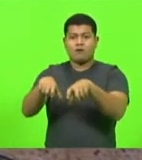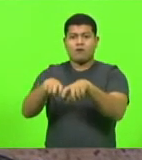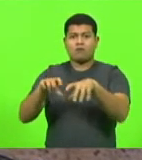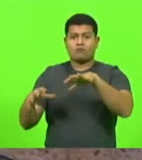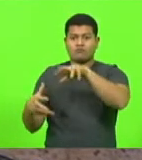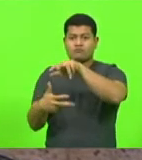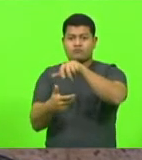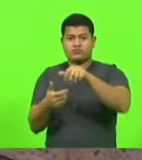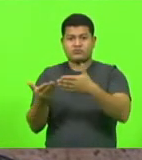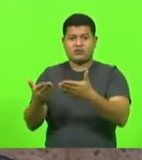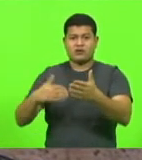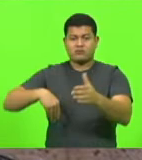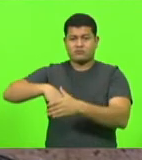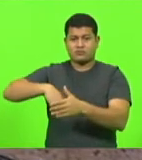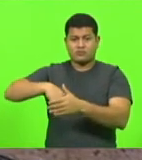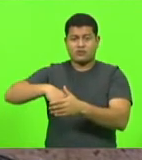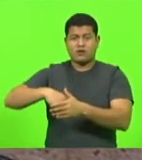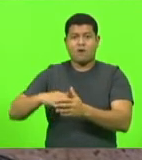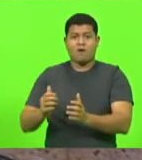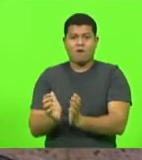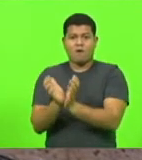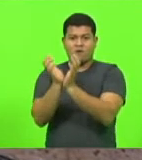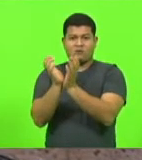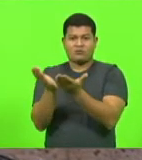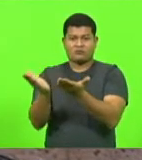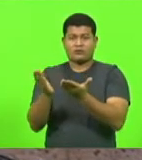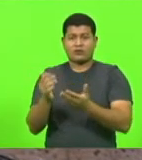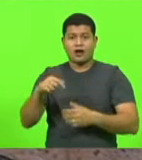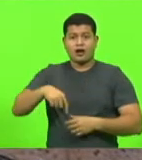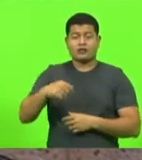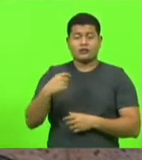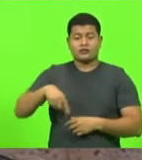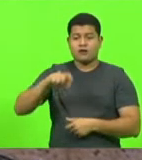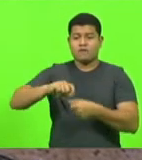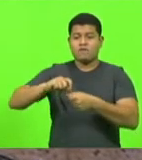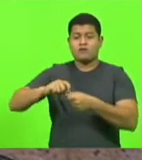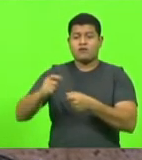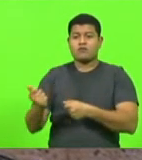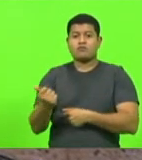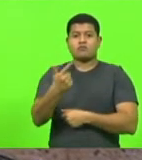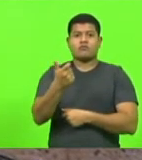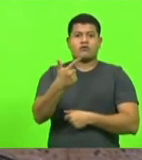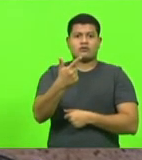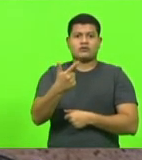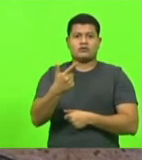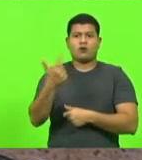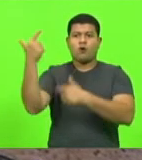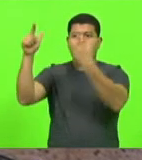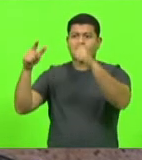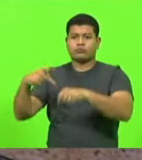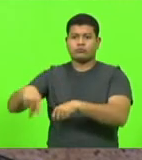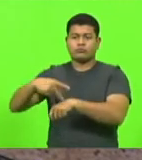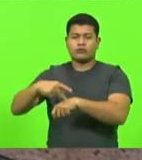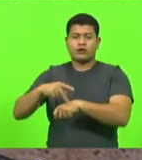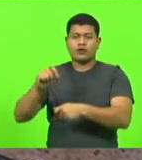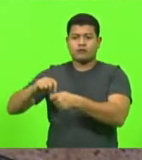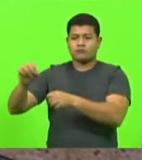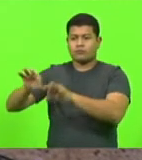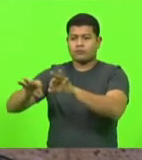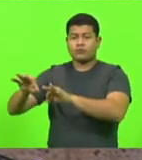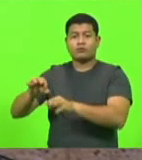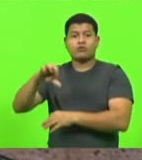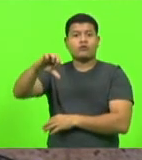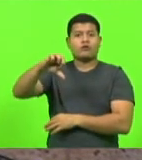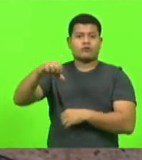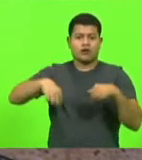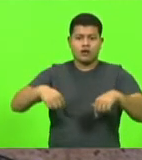aqui 12, se não me falha a memória. Se eu estiver errado, me corrijam, por favor, quem tem a informação.